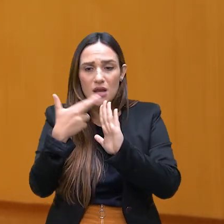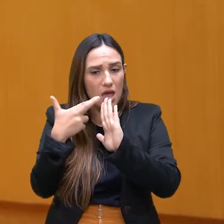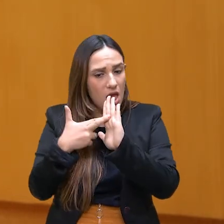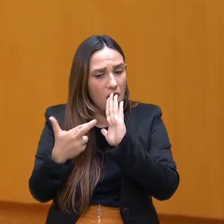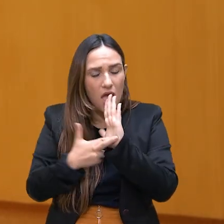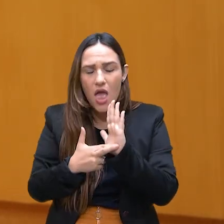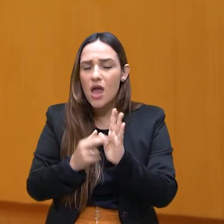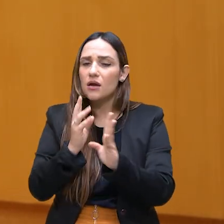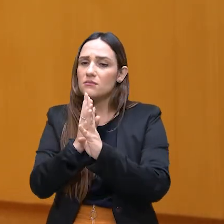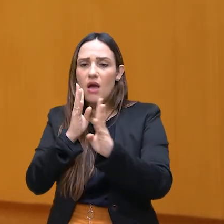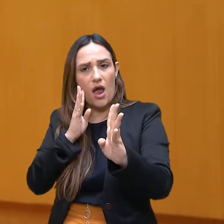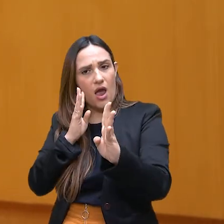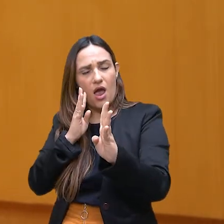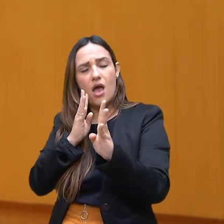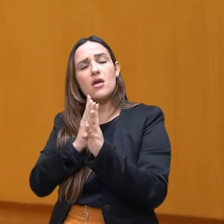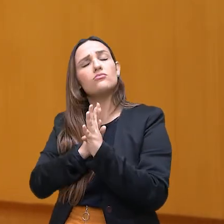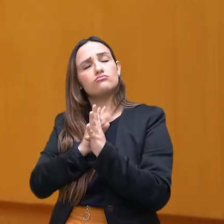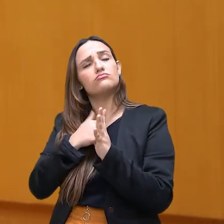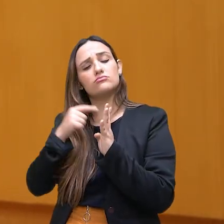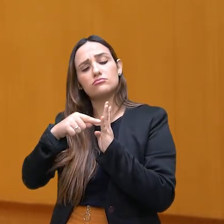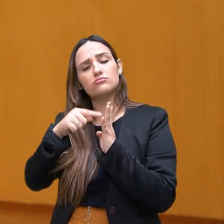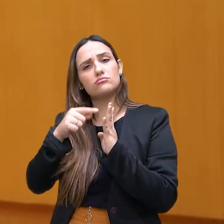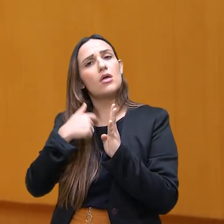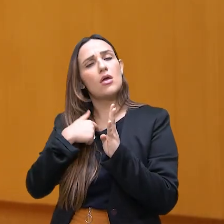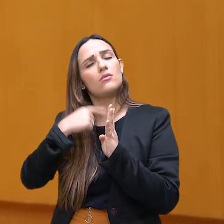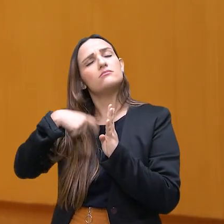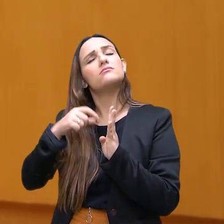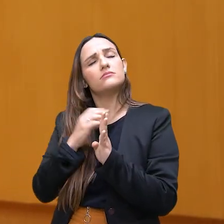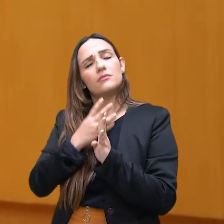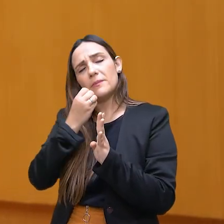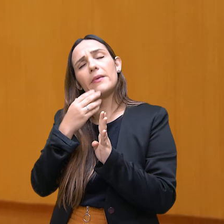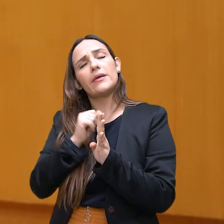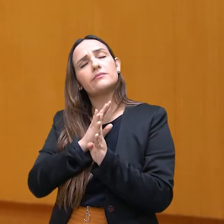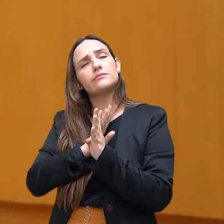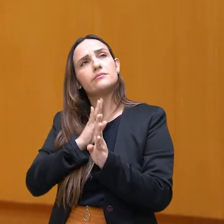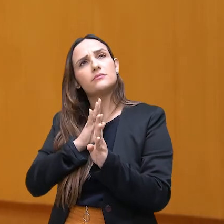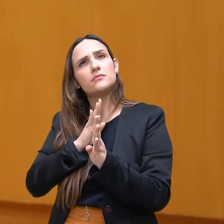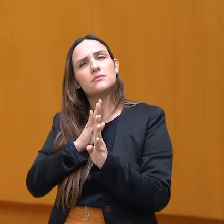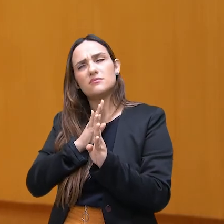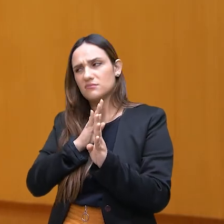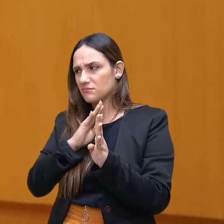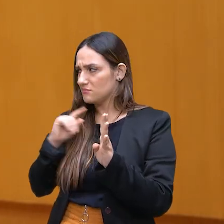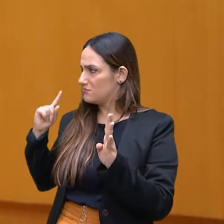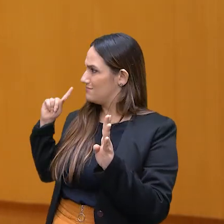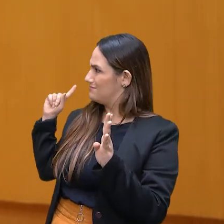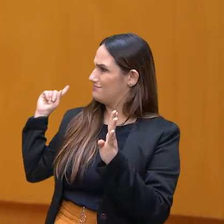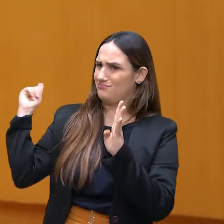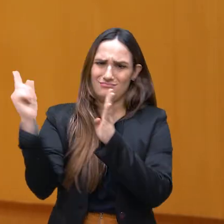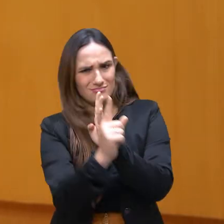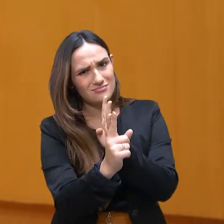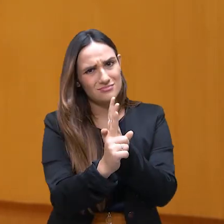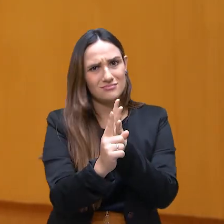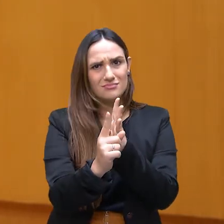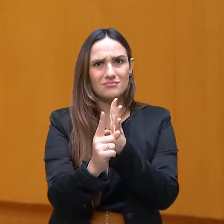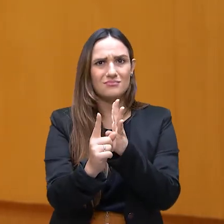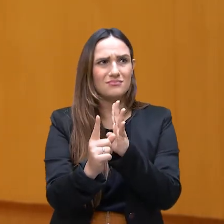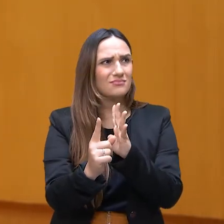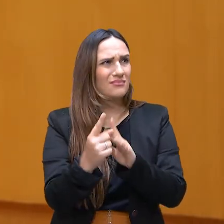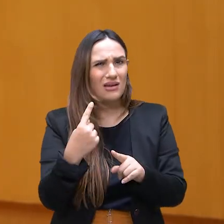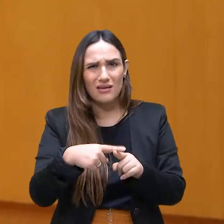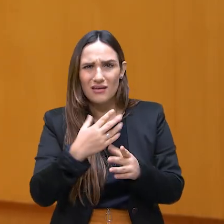passos para ser atendido, ficam para depois. Logicamente que os